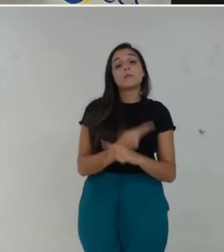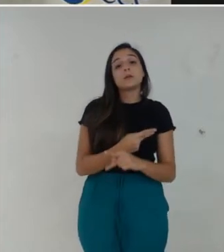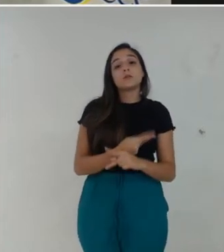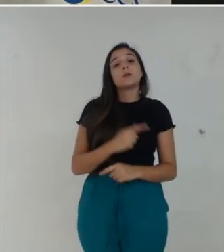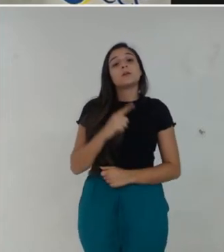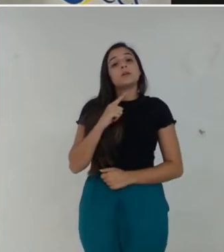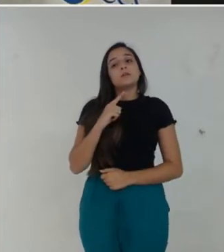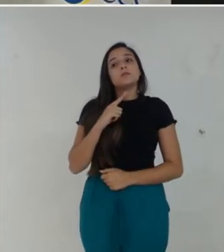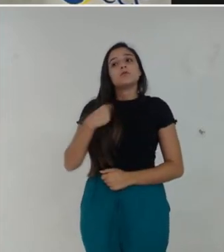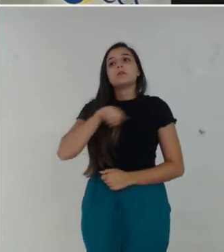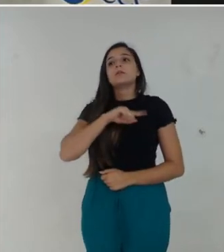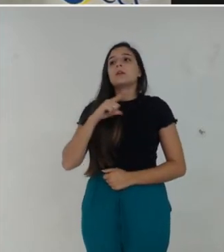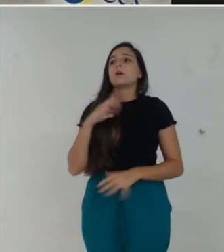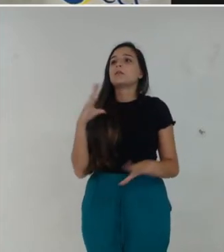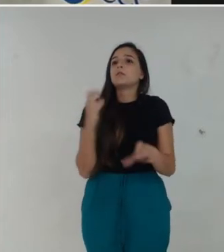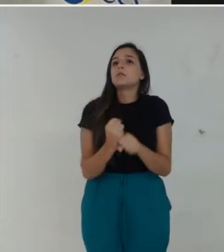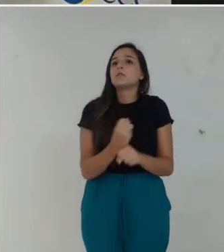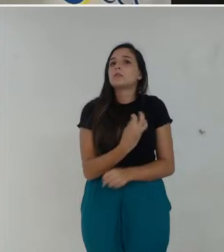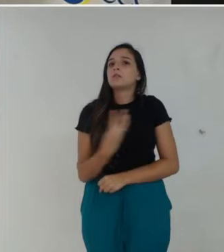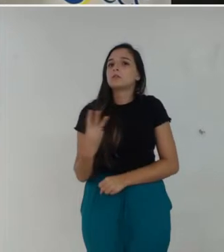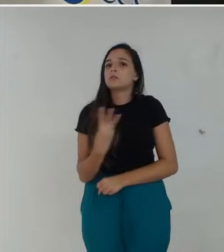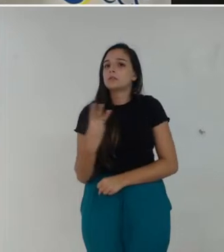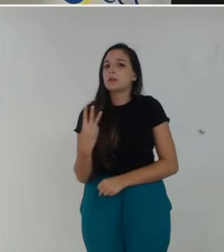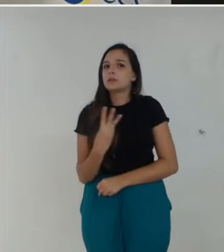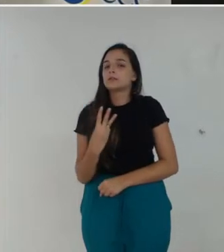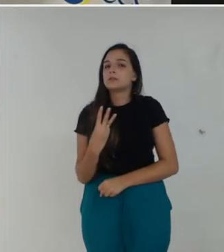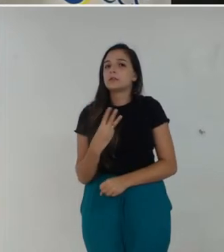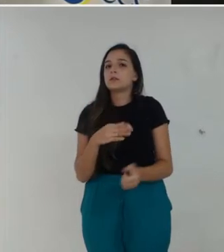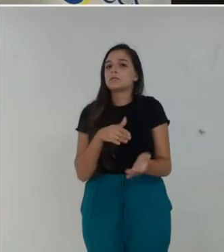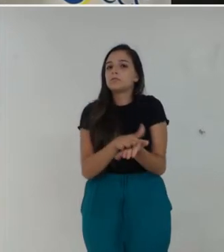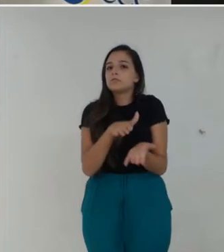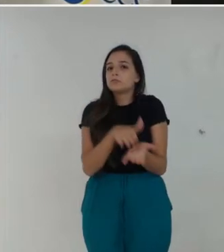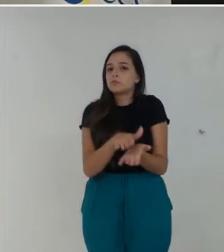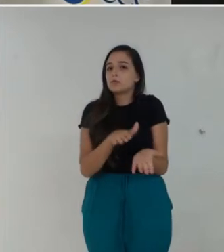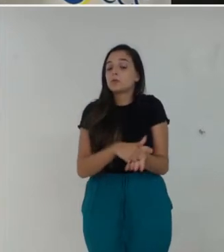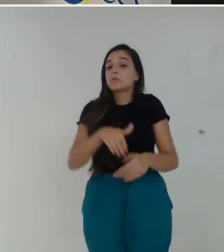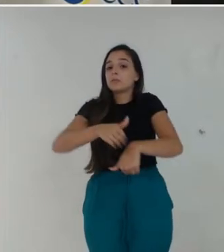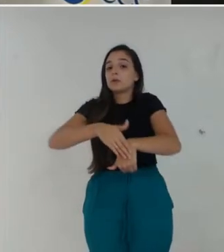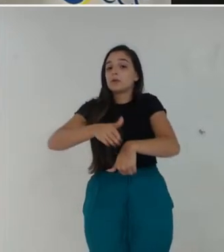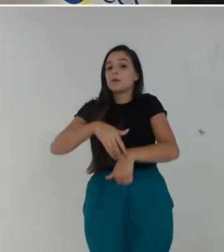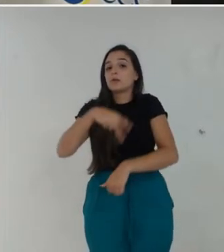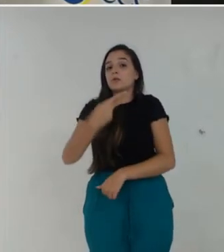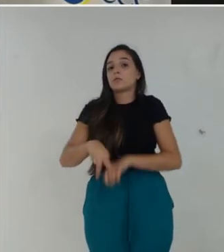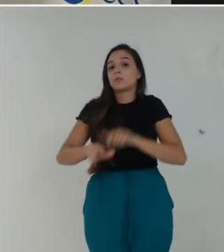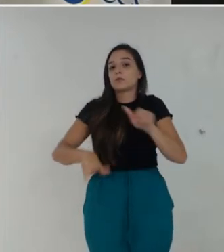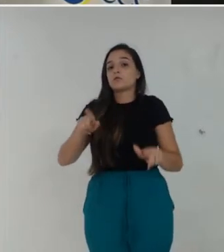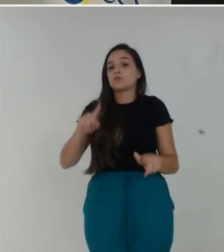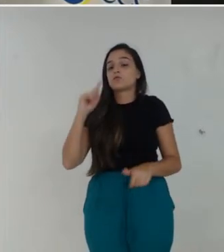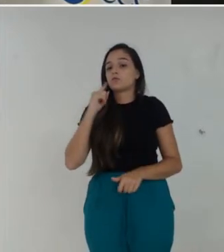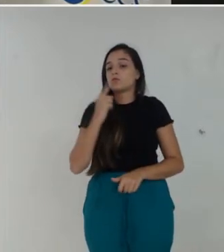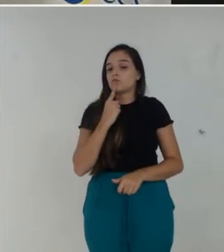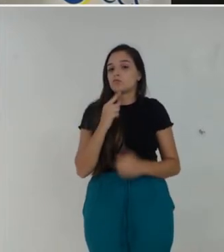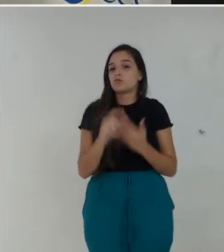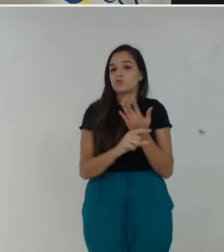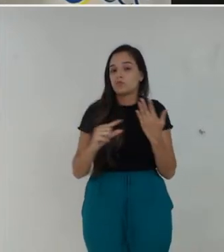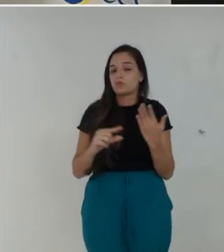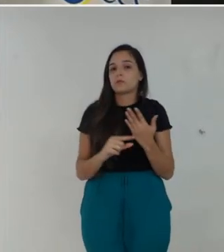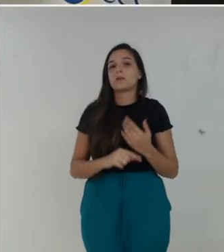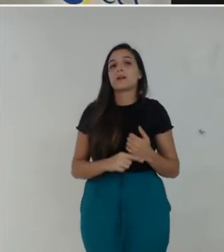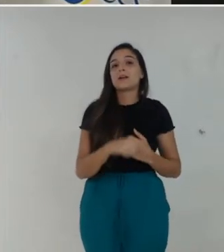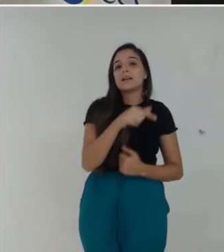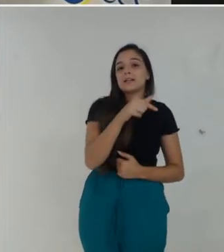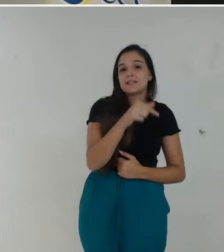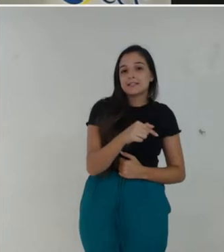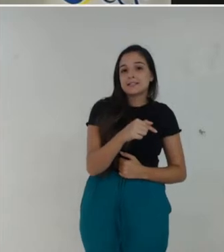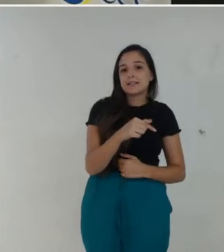ter 33 trabalhos de autoria de pessoas surdas. Nós vamos ter 7 no POSTRAD e